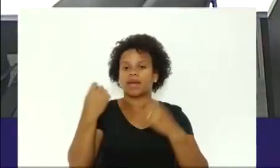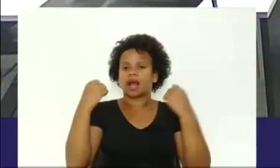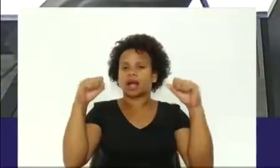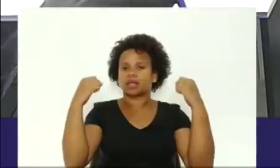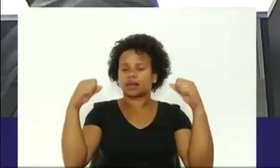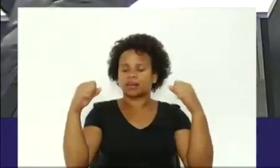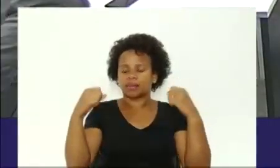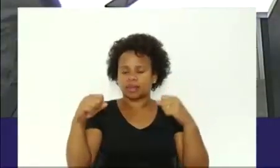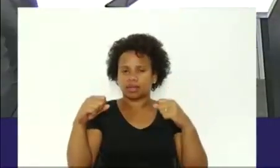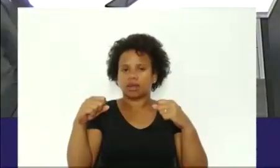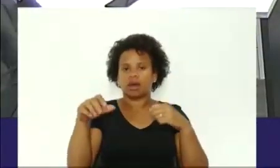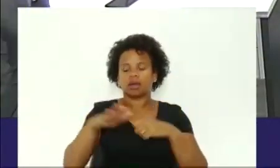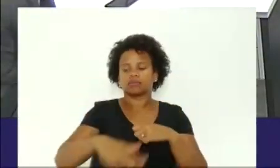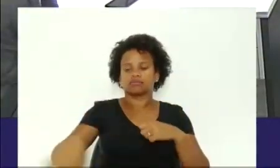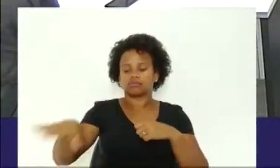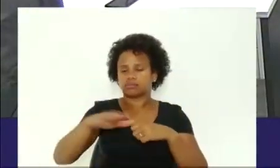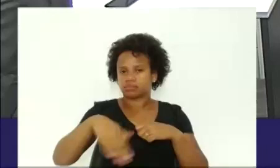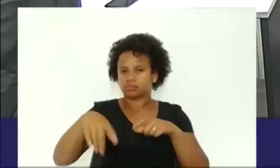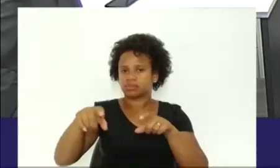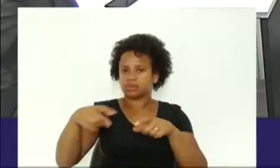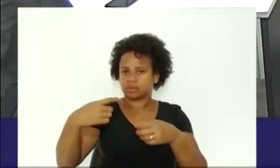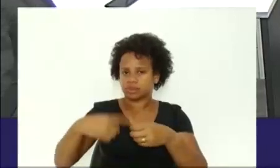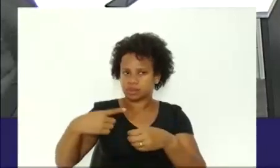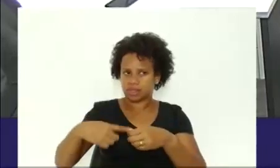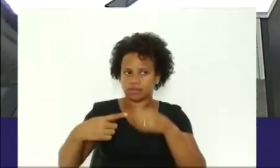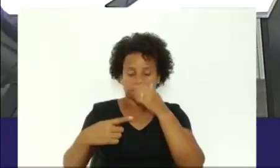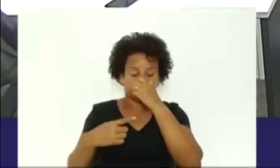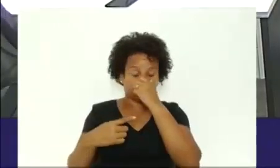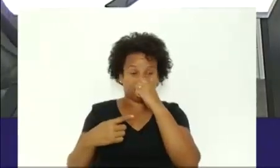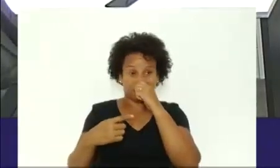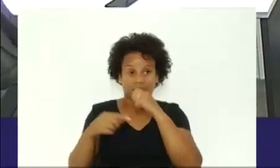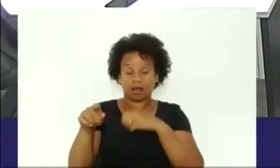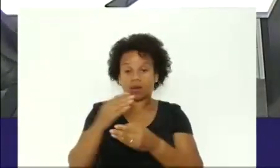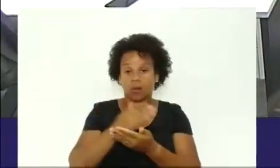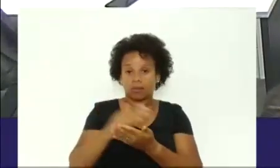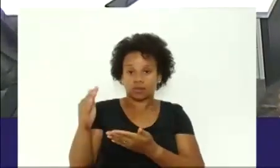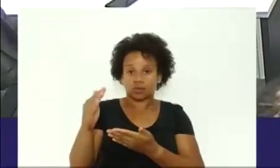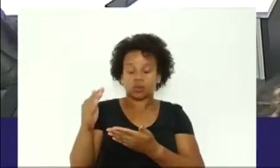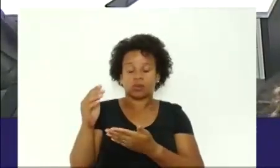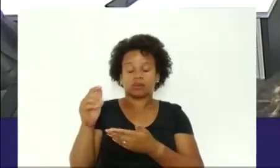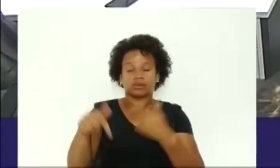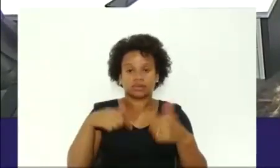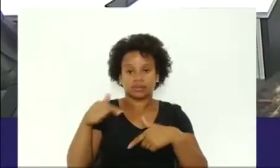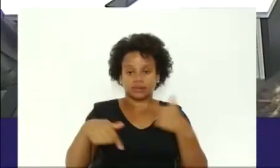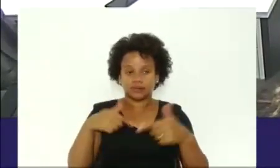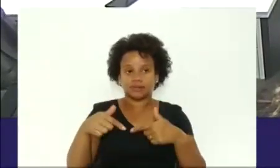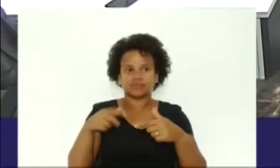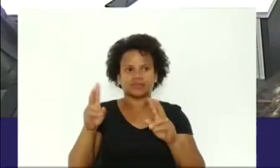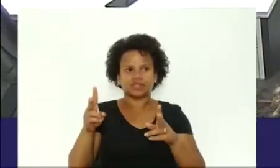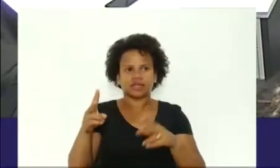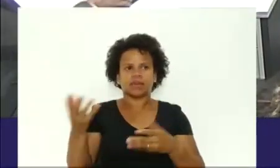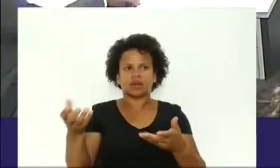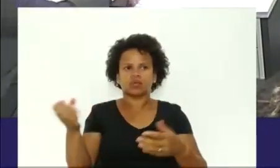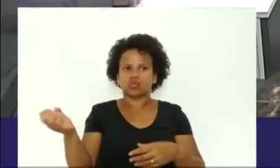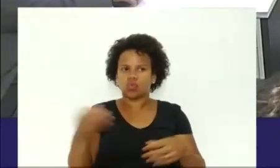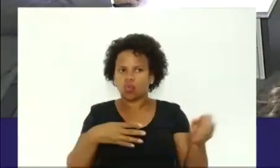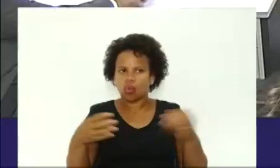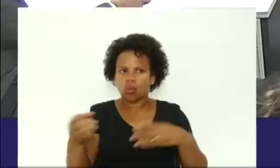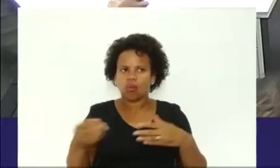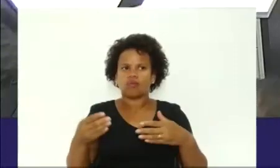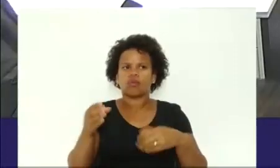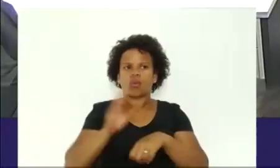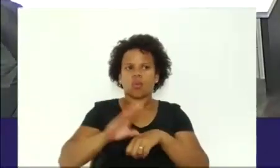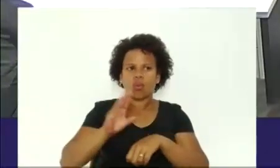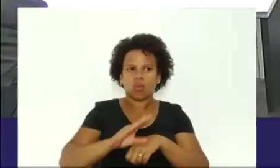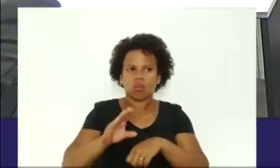seu zoneamento urbano. Desde o início de suas atividades, sempre buscou atualizar-se através de cursos em congressos e